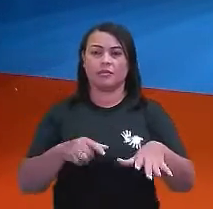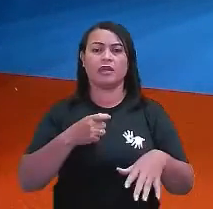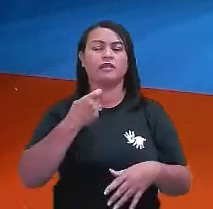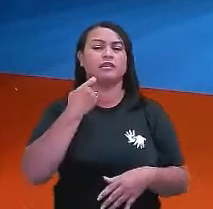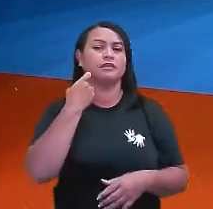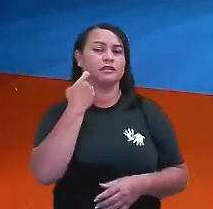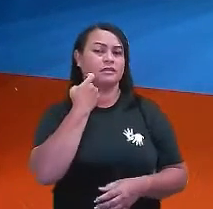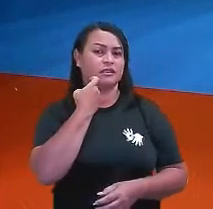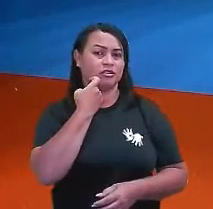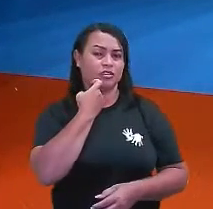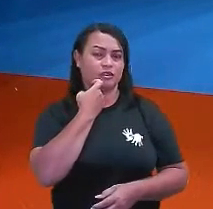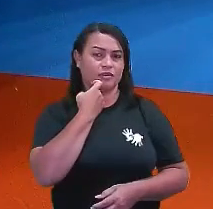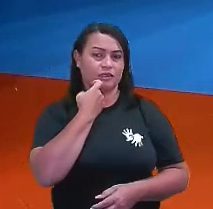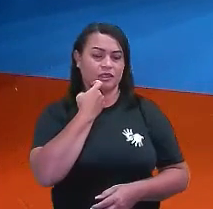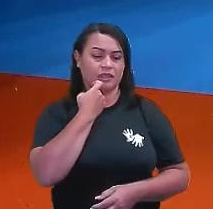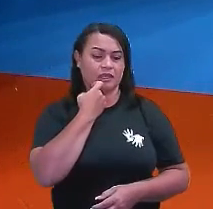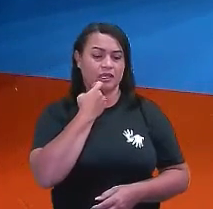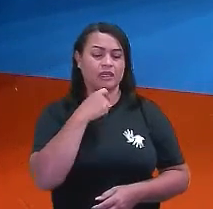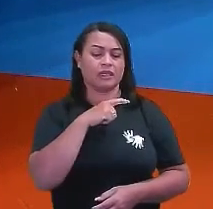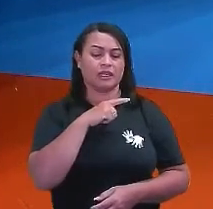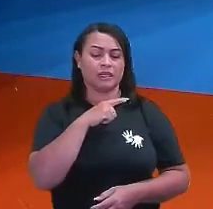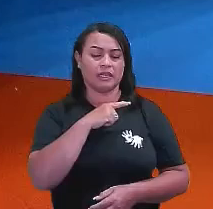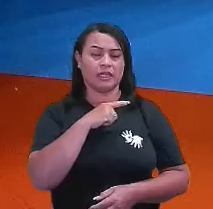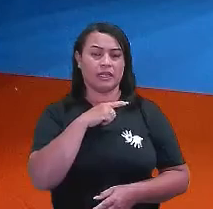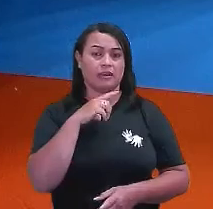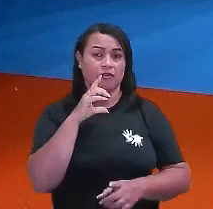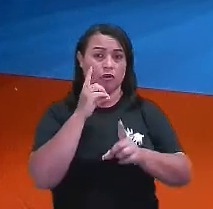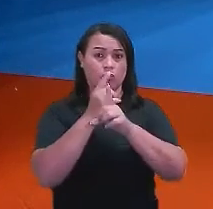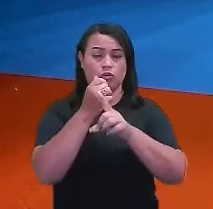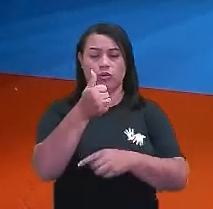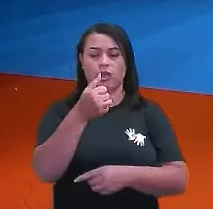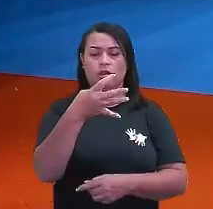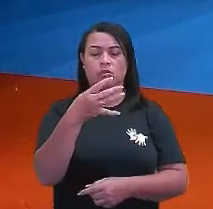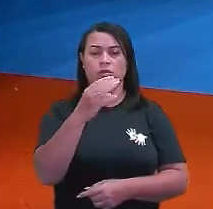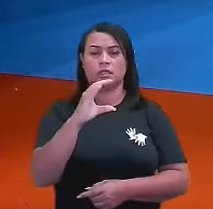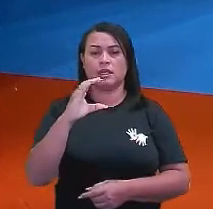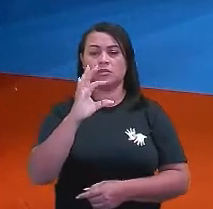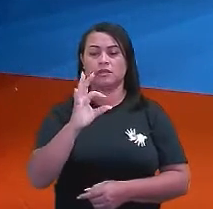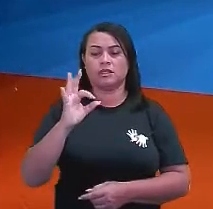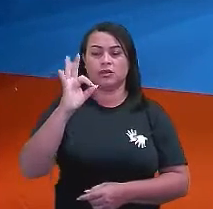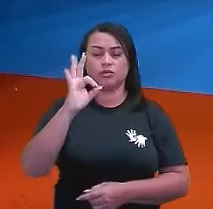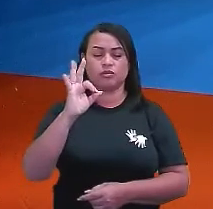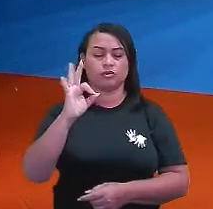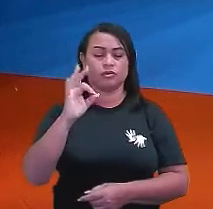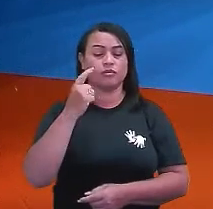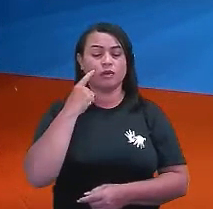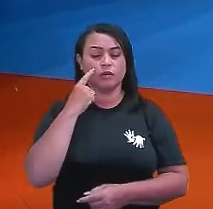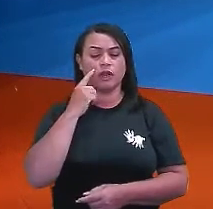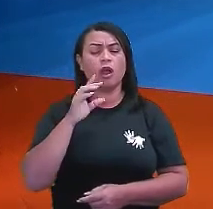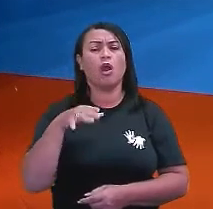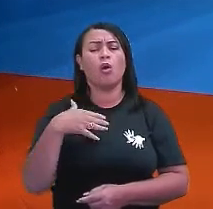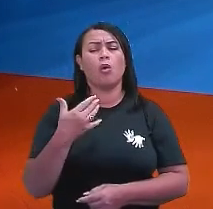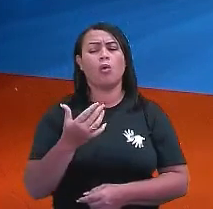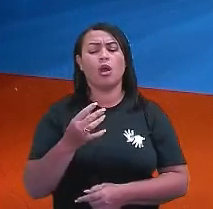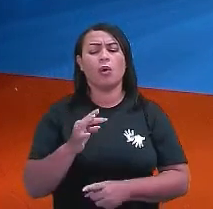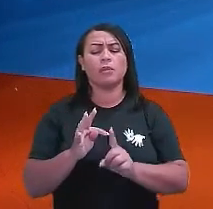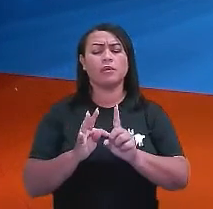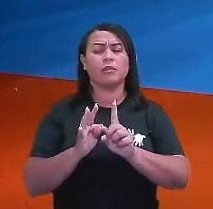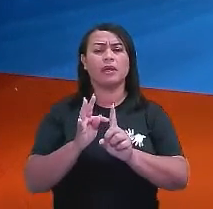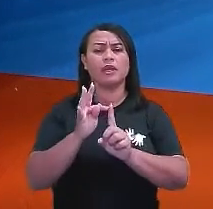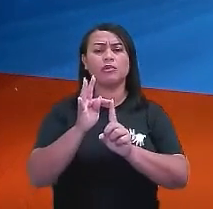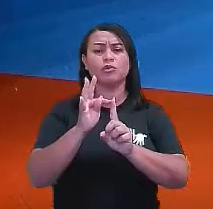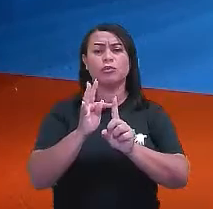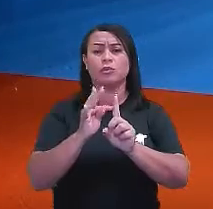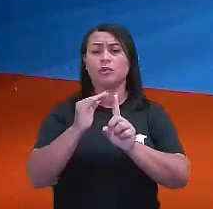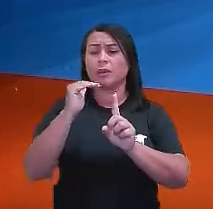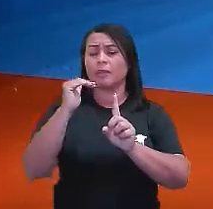na sexta-feira foi que bateu 14 graus Celsius. Qual foi a medida da temperatura mínima registrada